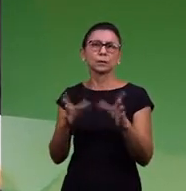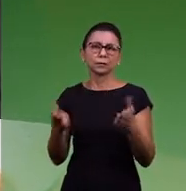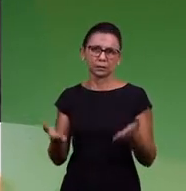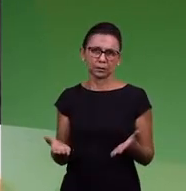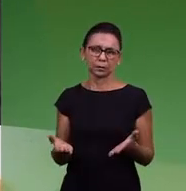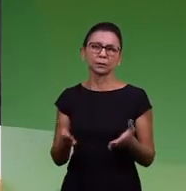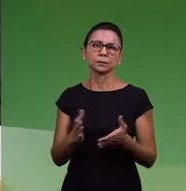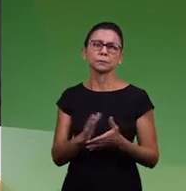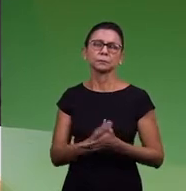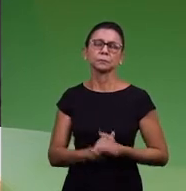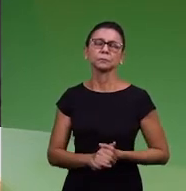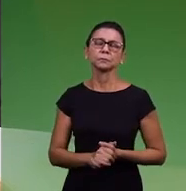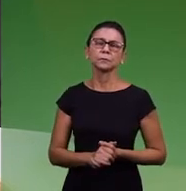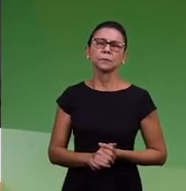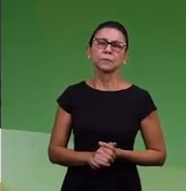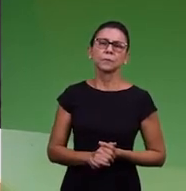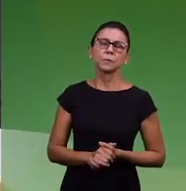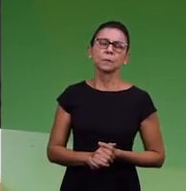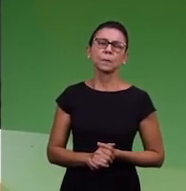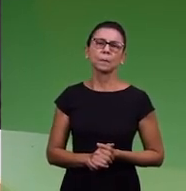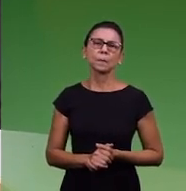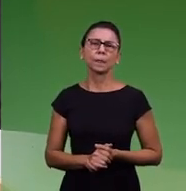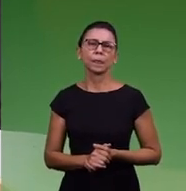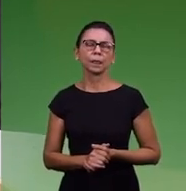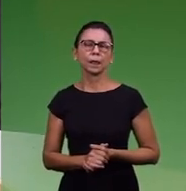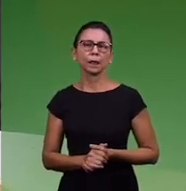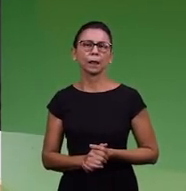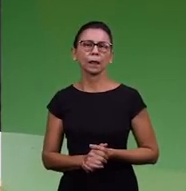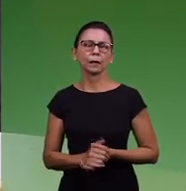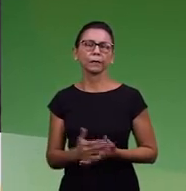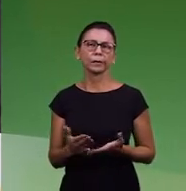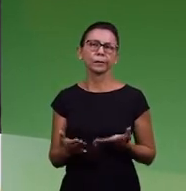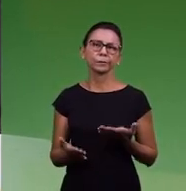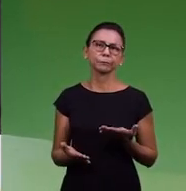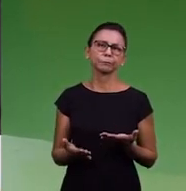algumas doutrinas no livro que vieram até mesmo